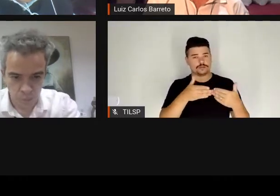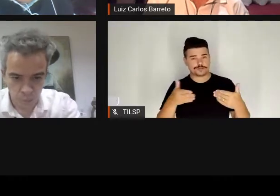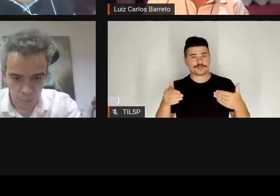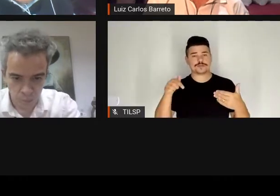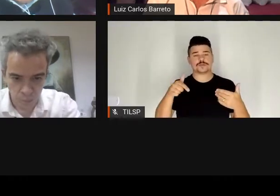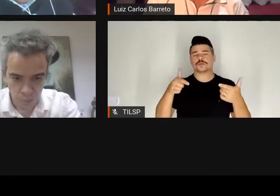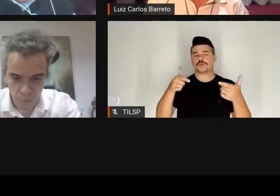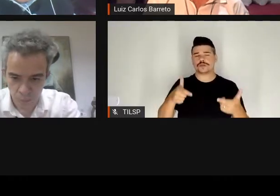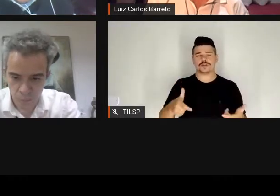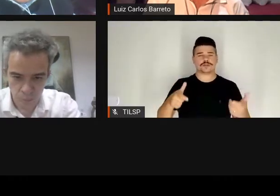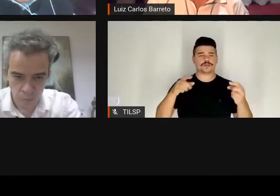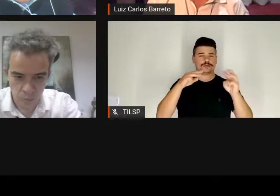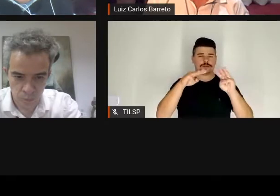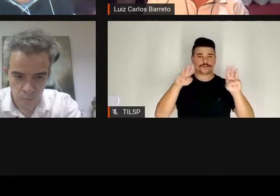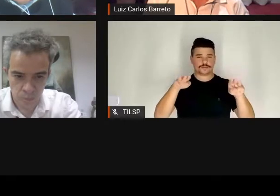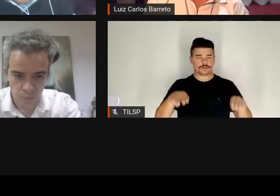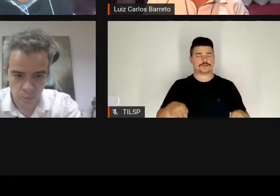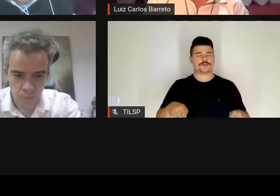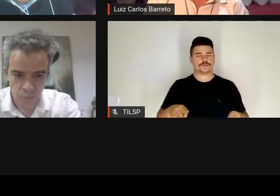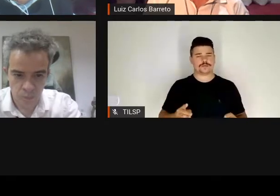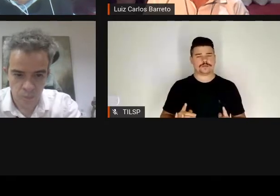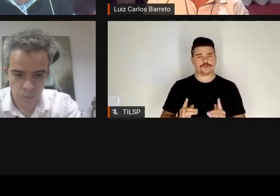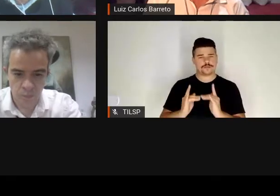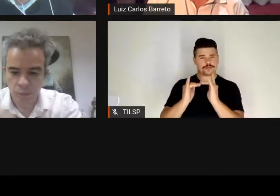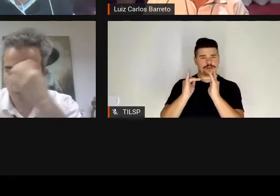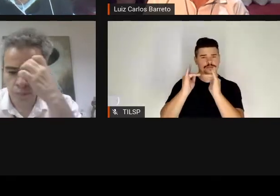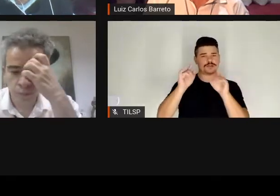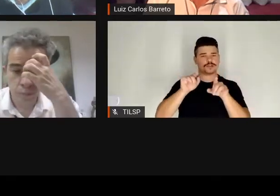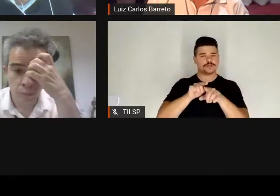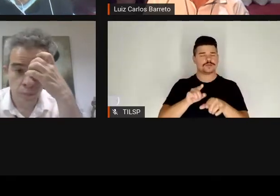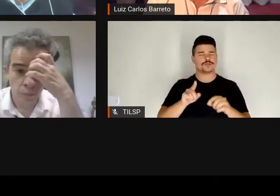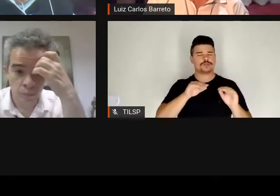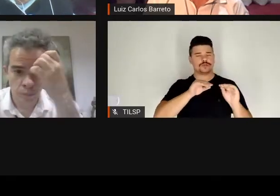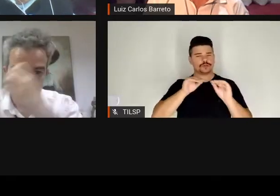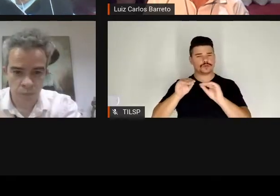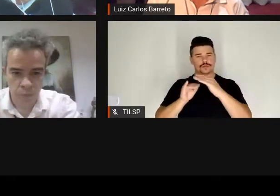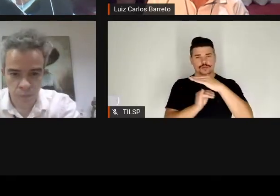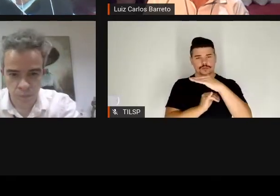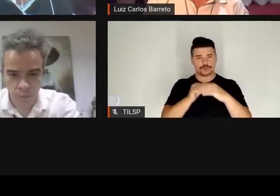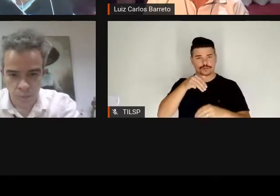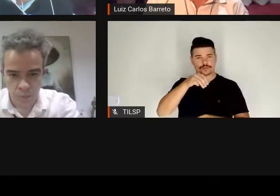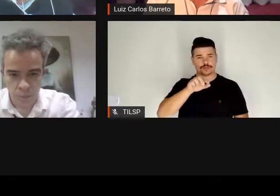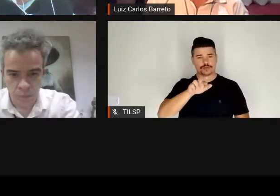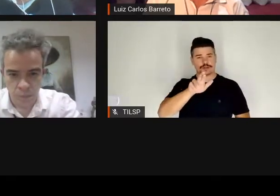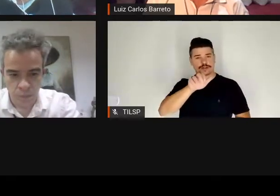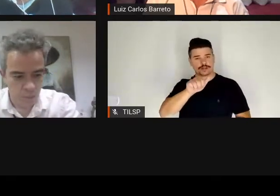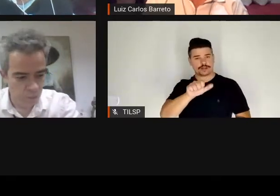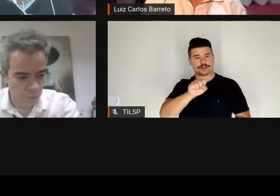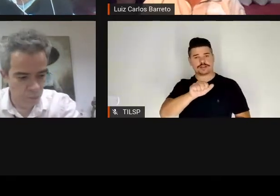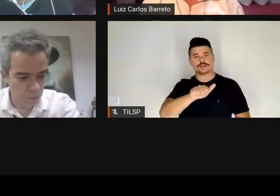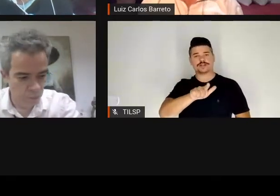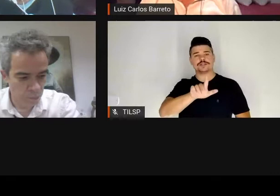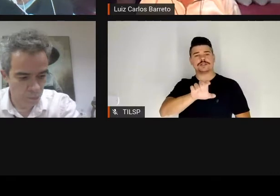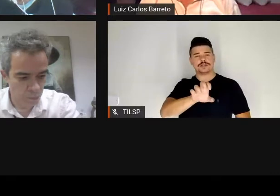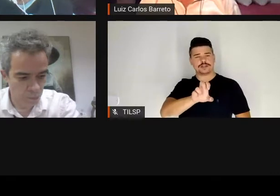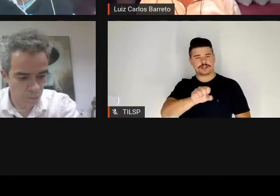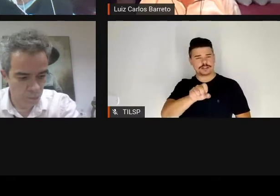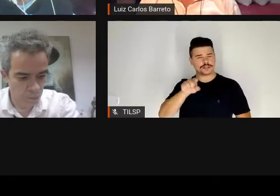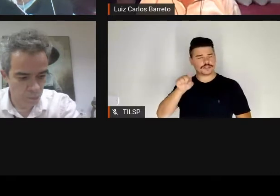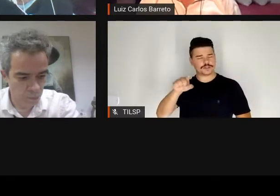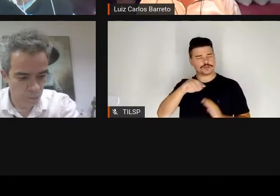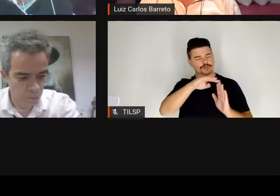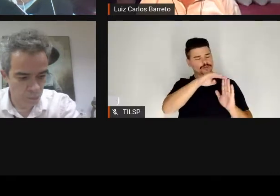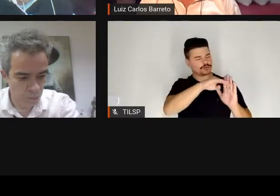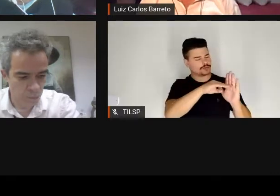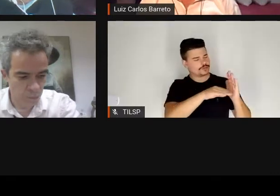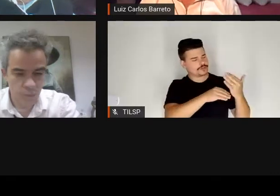Paulo, depois em contato com o Instituto Moreira Salles, né, isso se desenvolveu numa sequência de projetos, né,